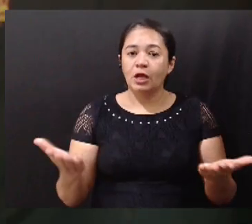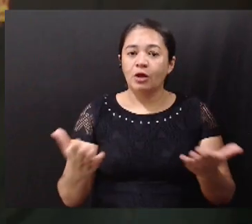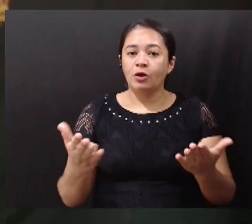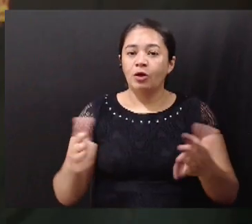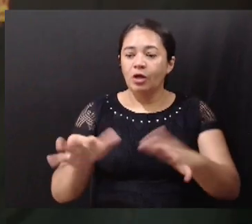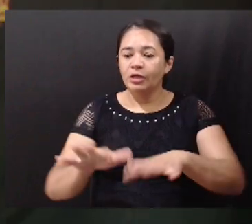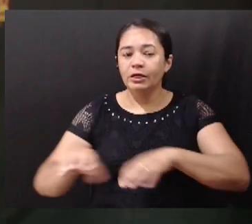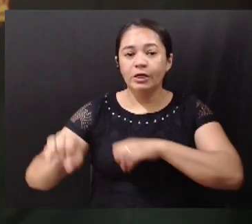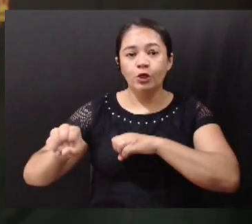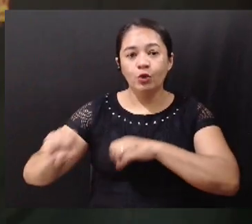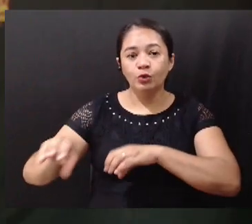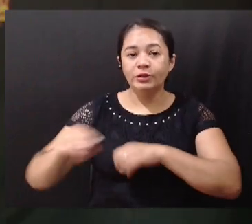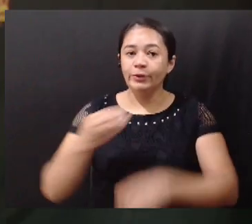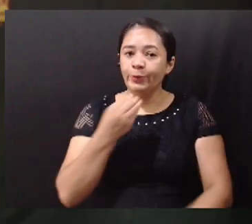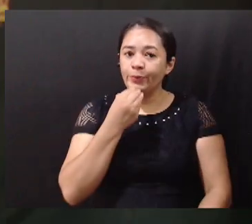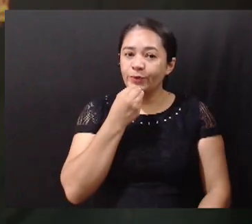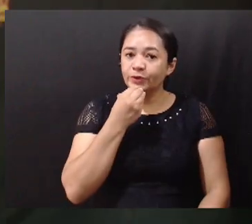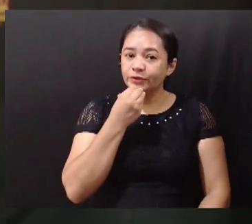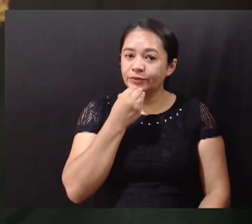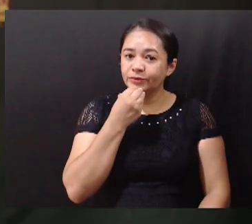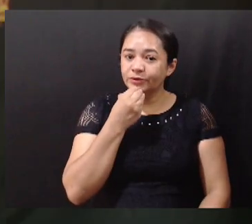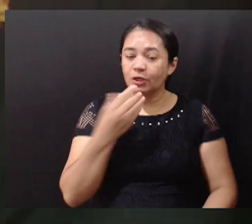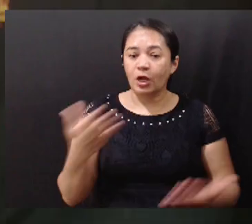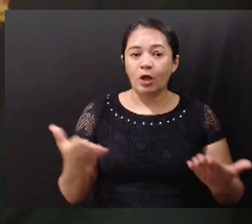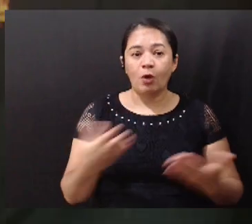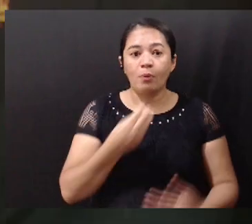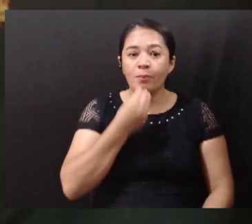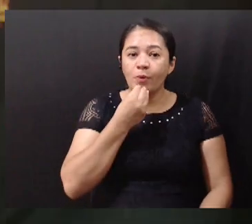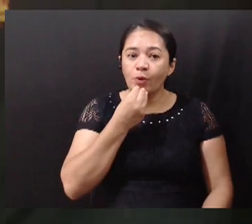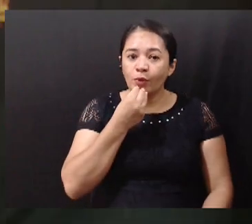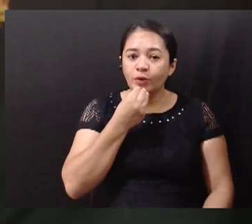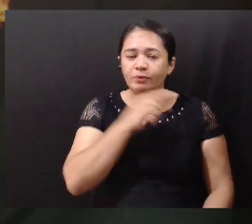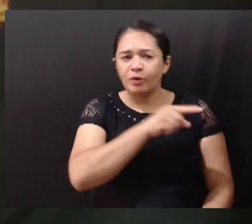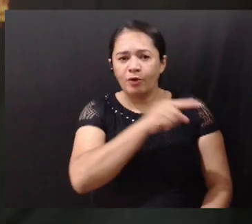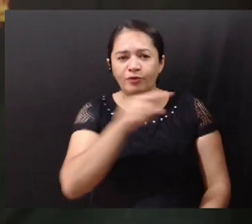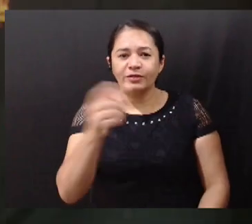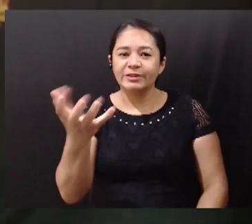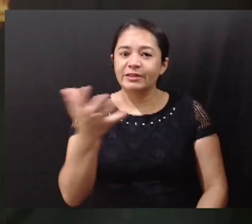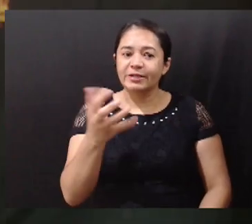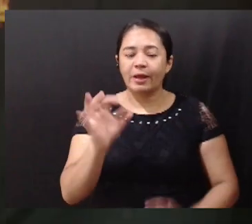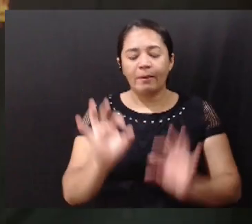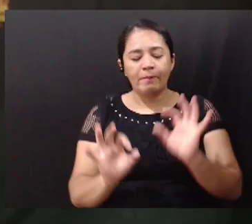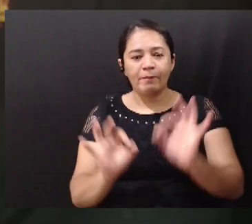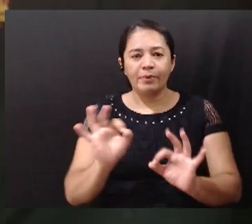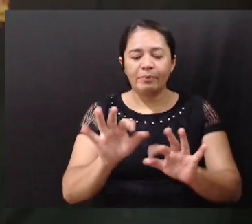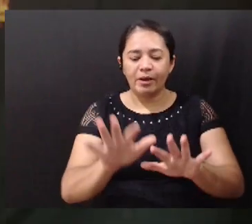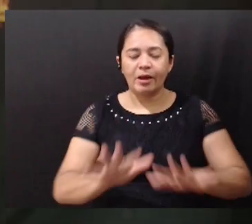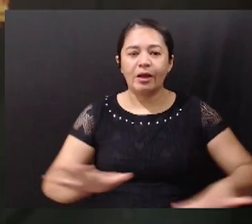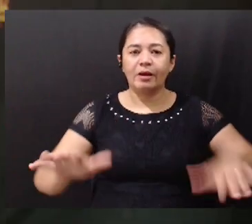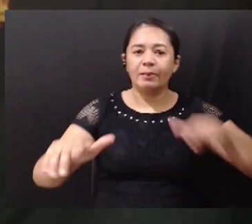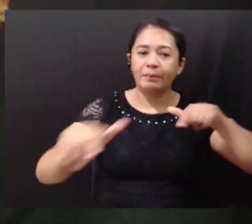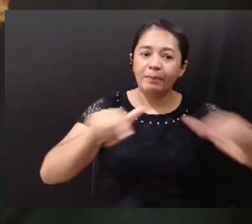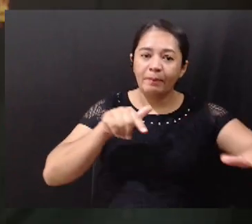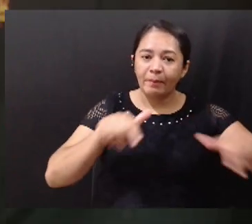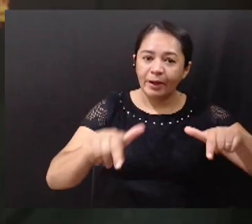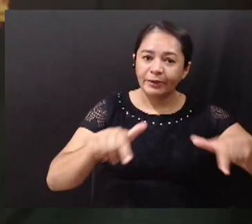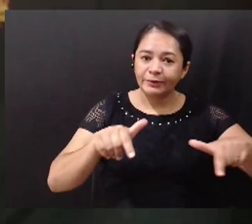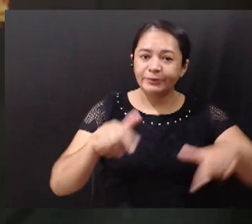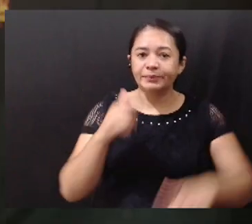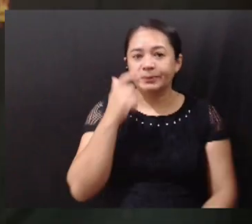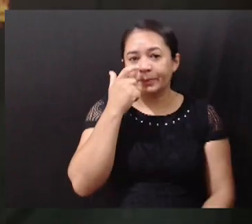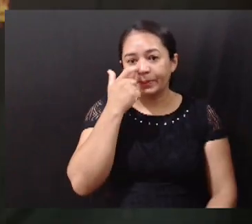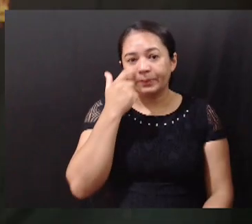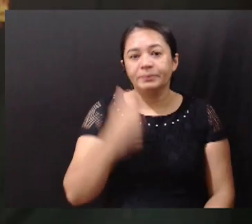oportunidade agora. Olha só, essa oportunidade para você que quer se preparar para o mercado de trabalho. O Centro Profissional Dom Bosco,